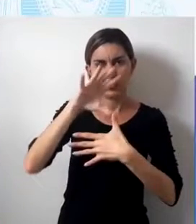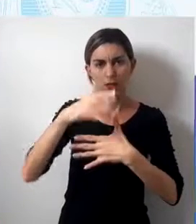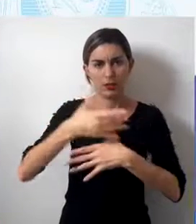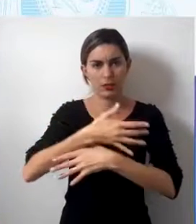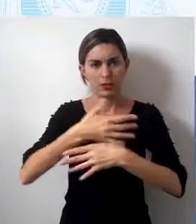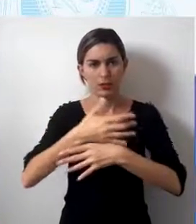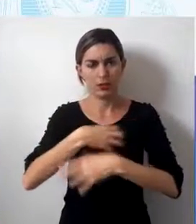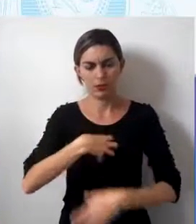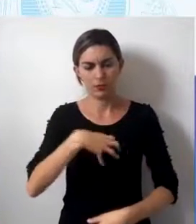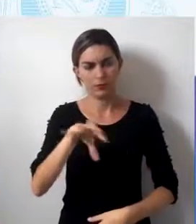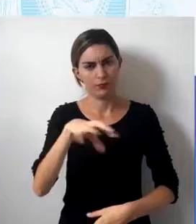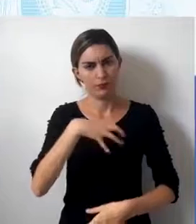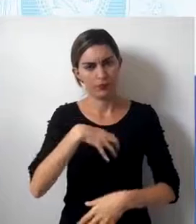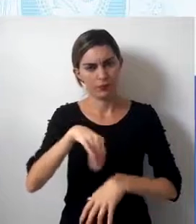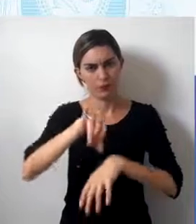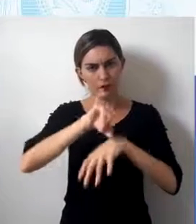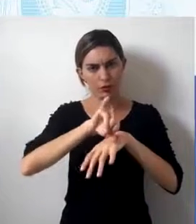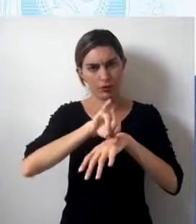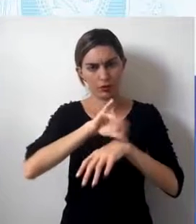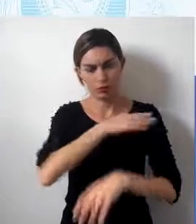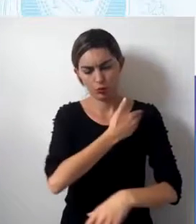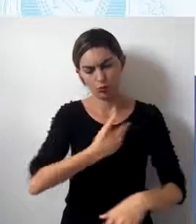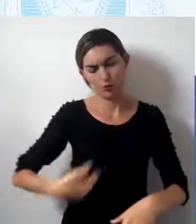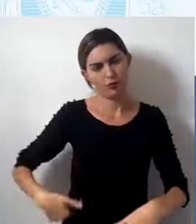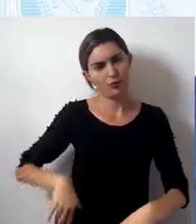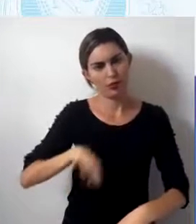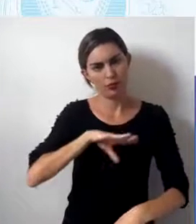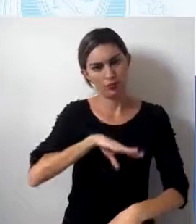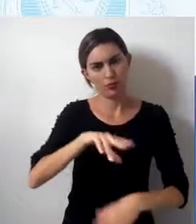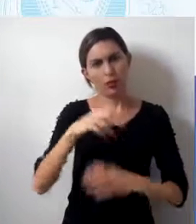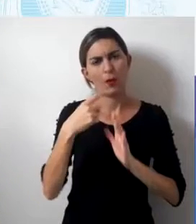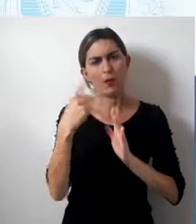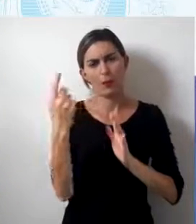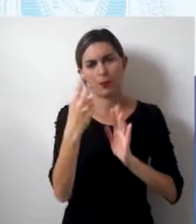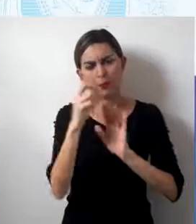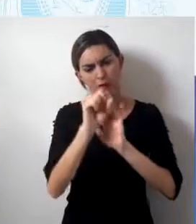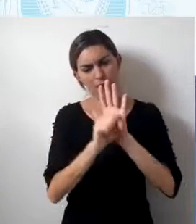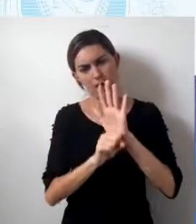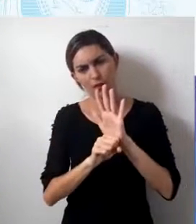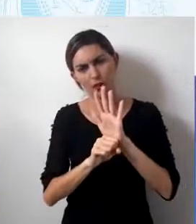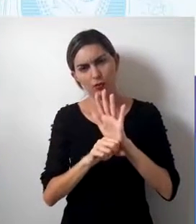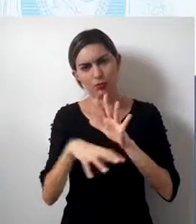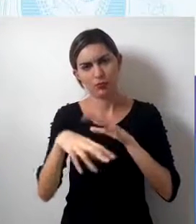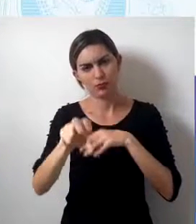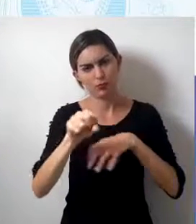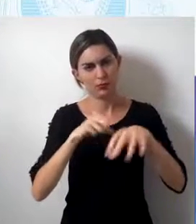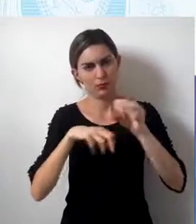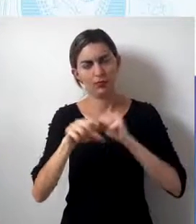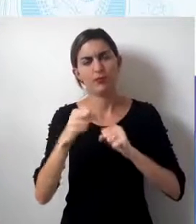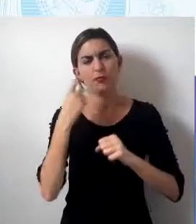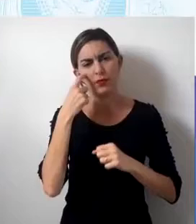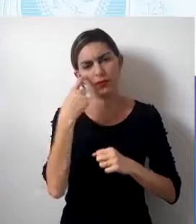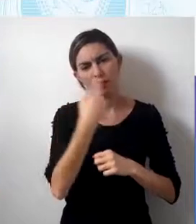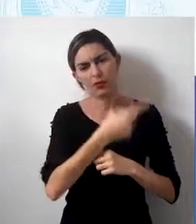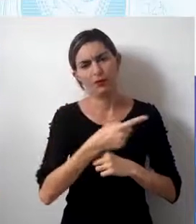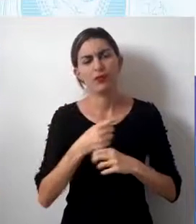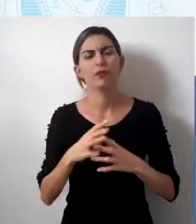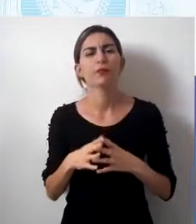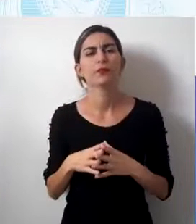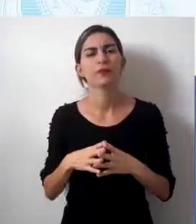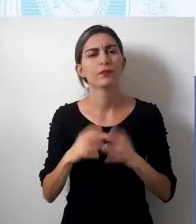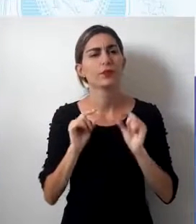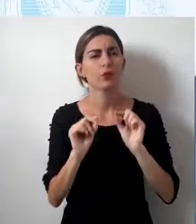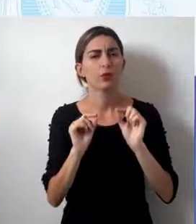de Salvador, que foi a sede do governo geral, nos primeiros séculos de ocupação, né? A gente